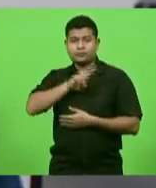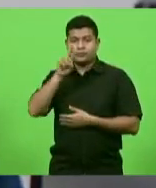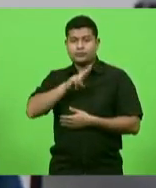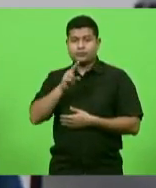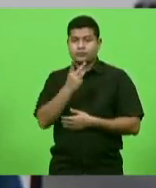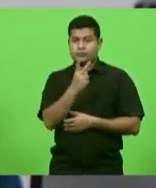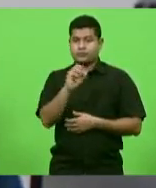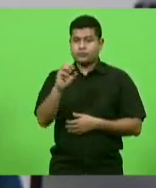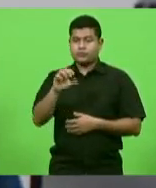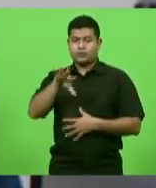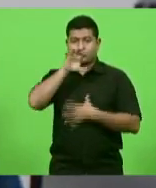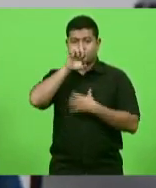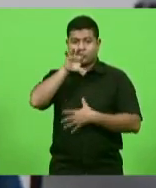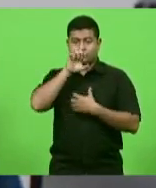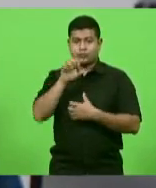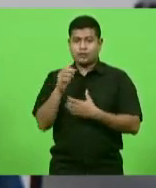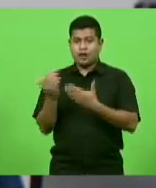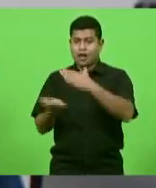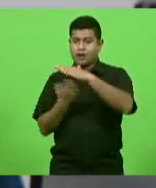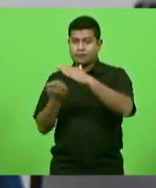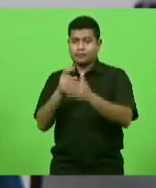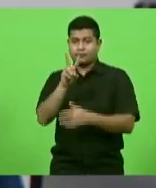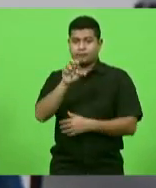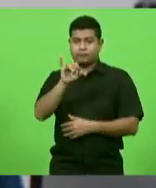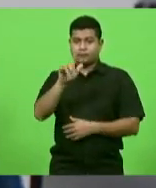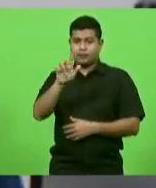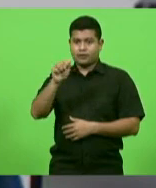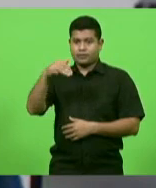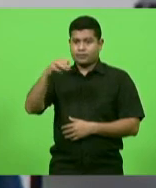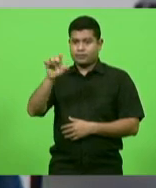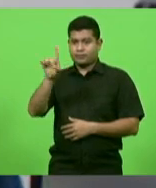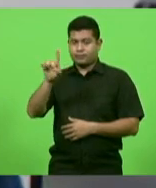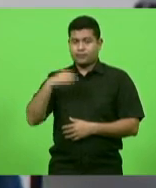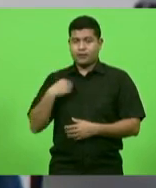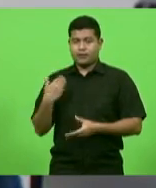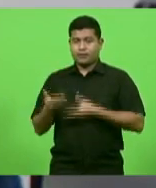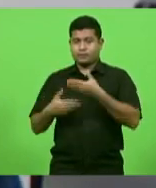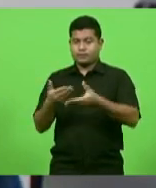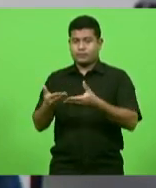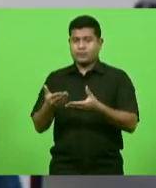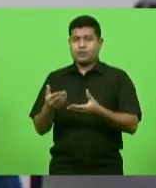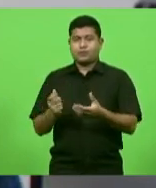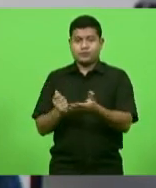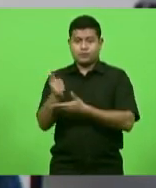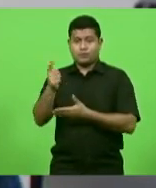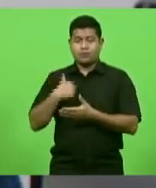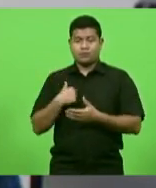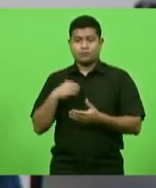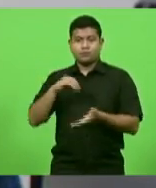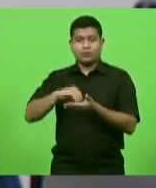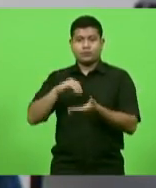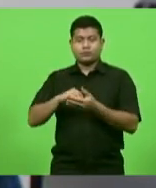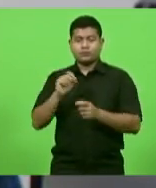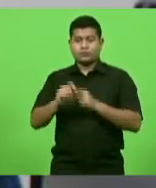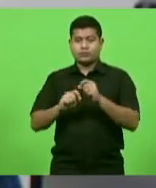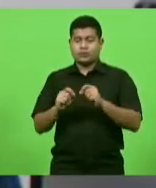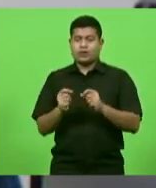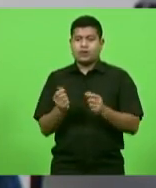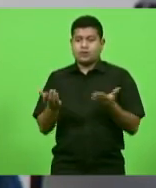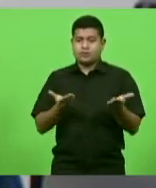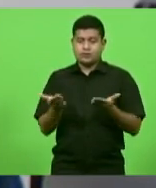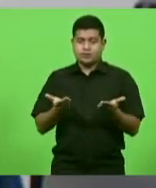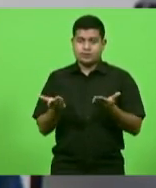de 200 respiradores um peso rigamed cujo procedimento de cópia deixou de observar as normas atinentes aos contratos Para